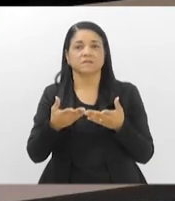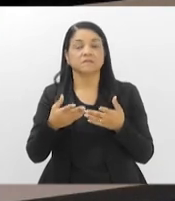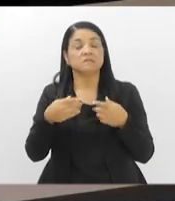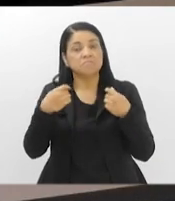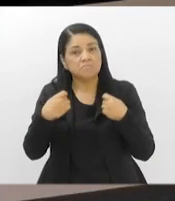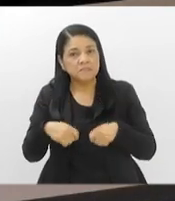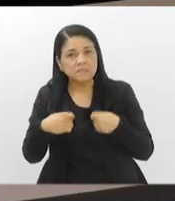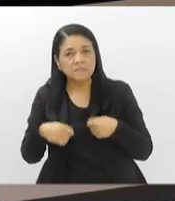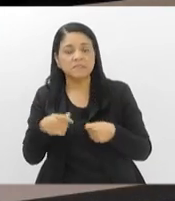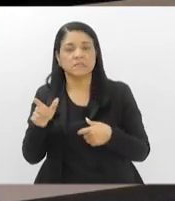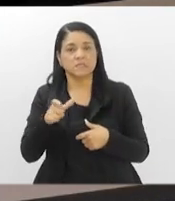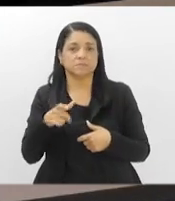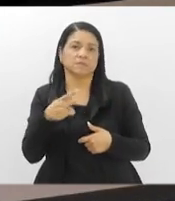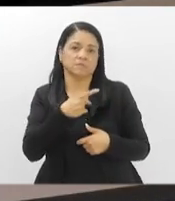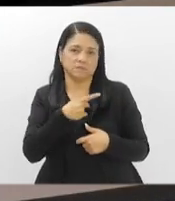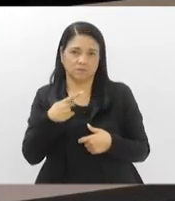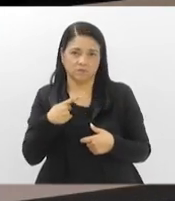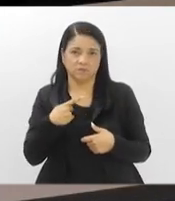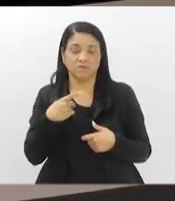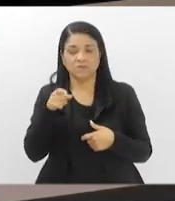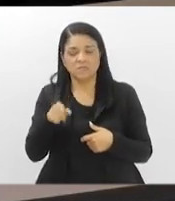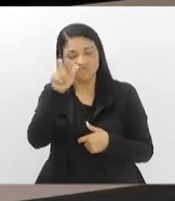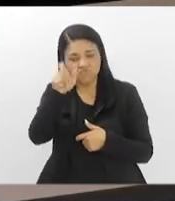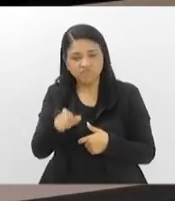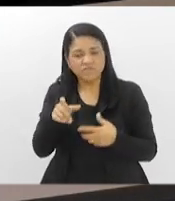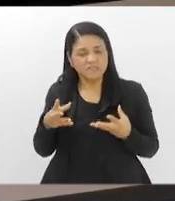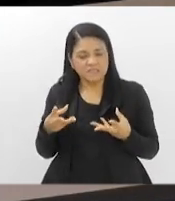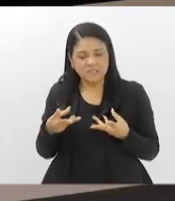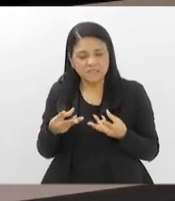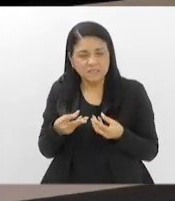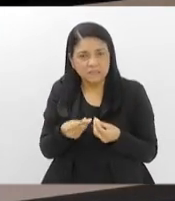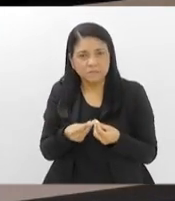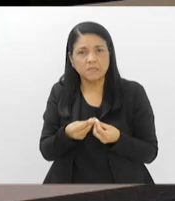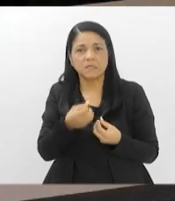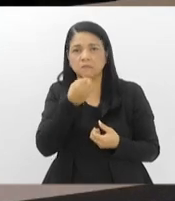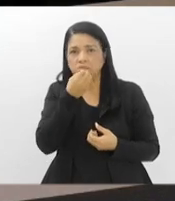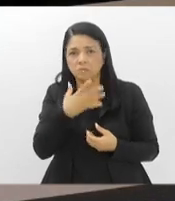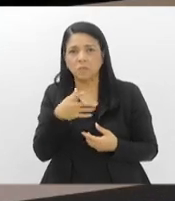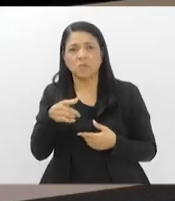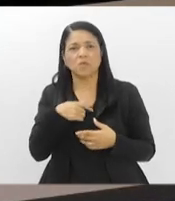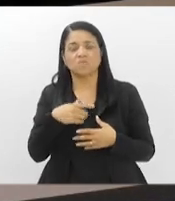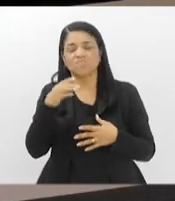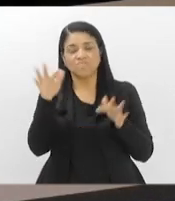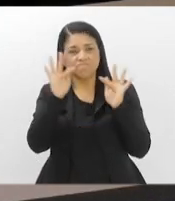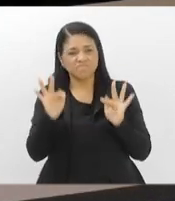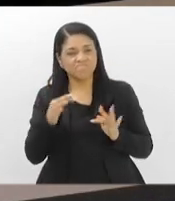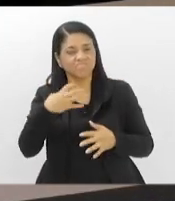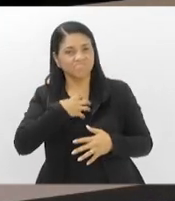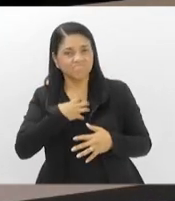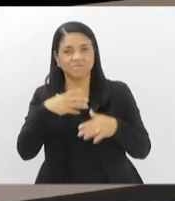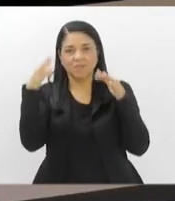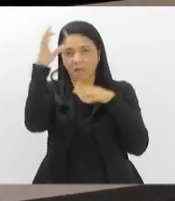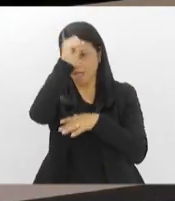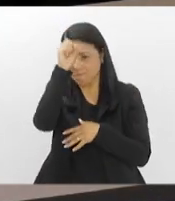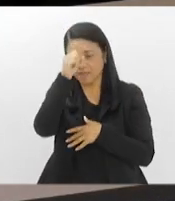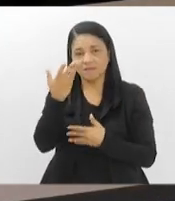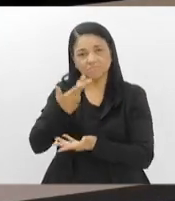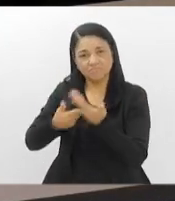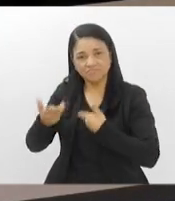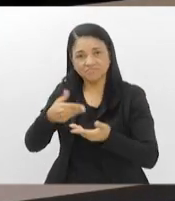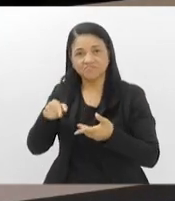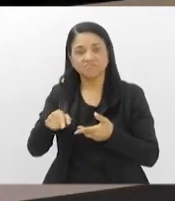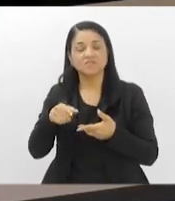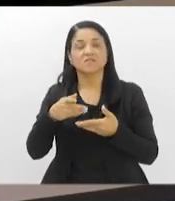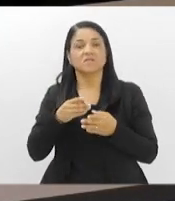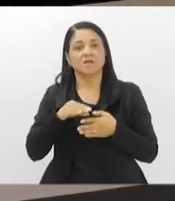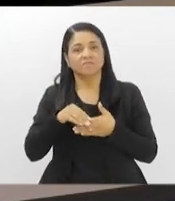precisando desse plano Então você é um cara que tem uma sensibilidade muito boa eu tô muito feliz de aprender com Senhor e tenho certeza que a condução dessa CPI